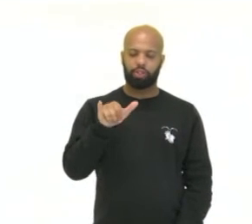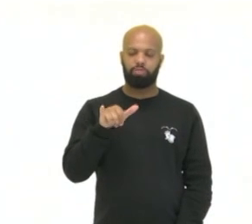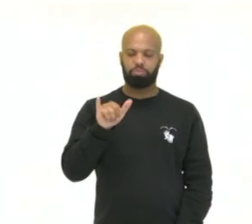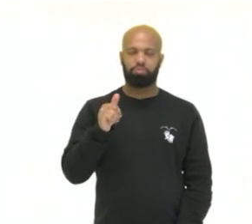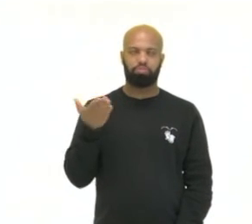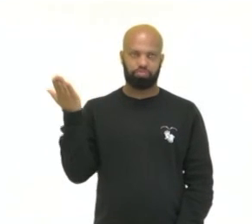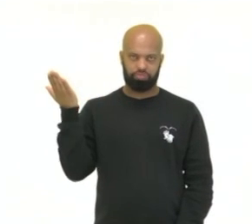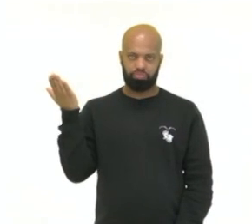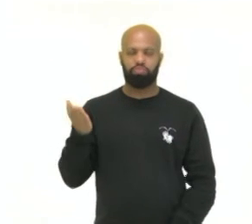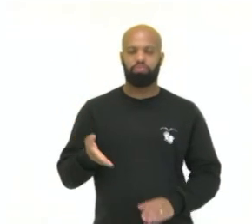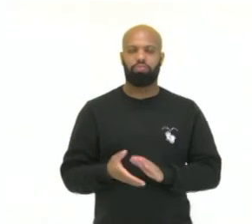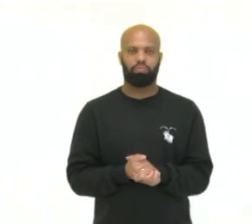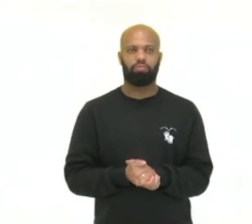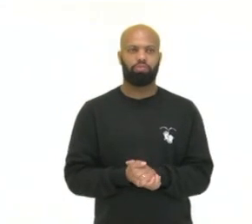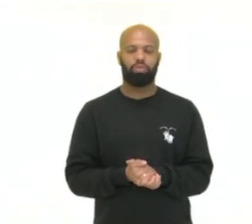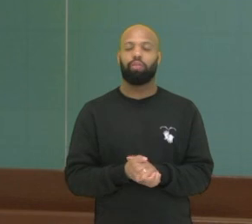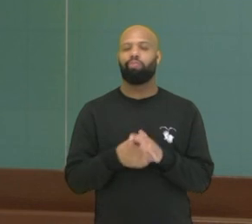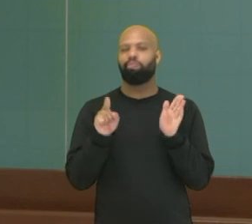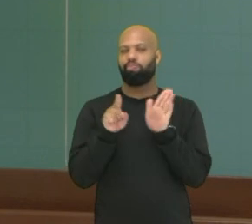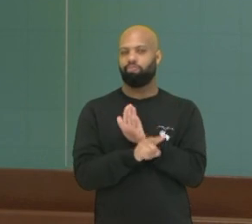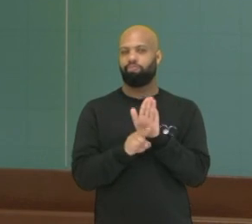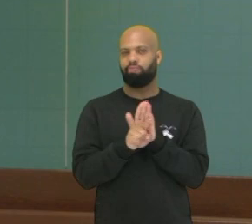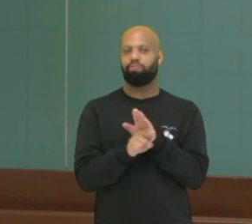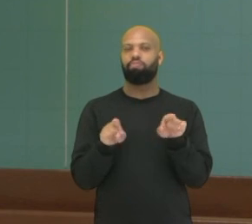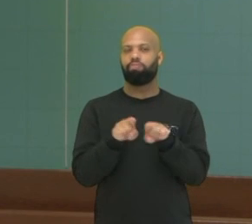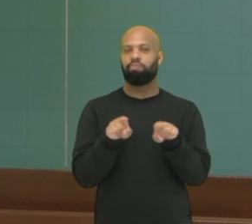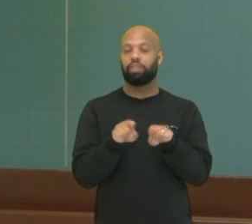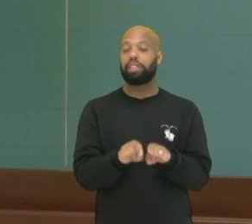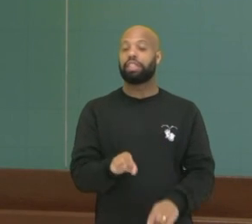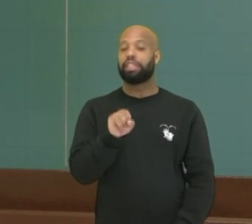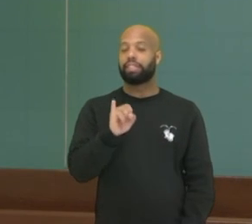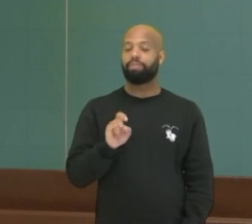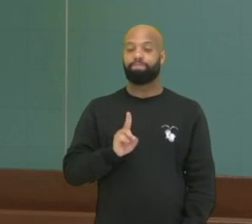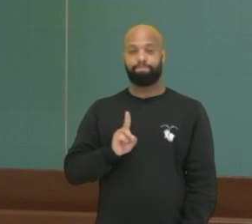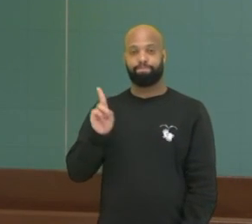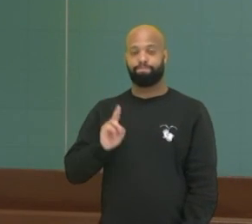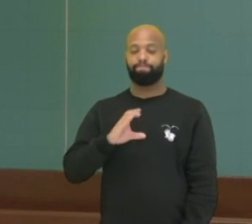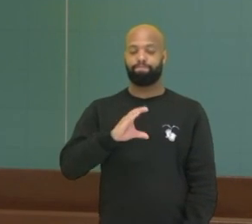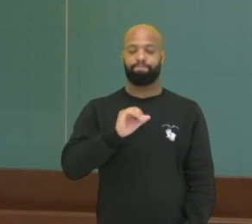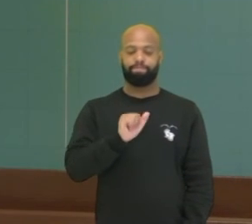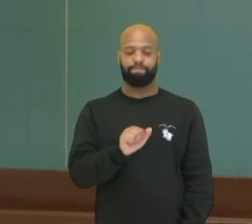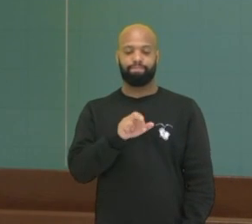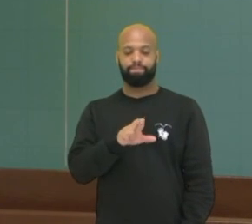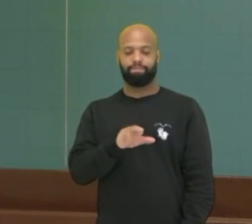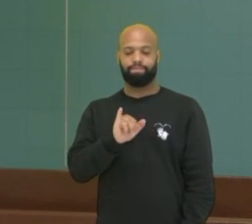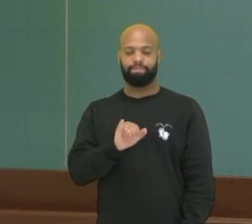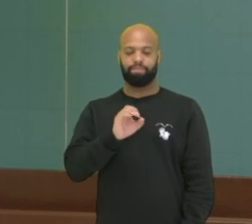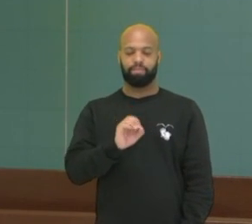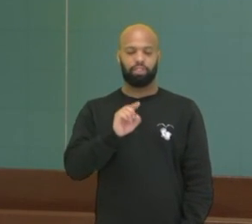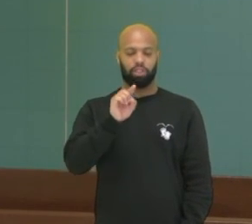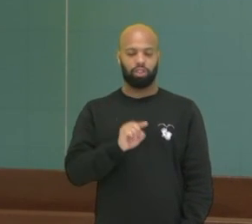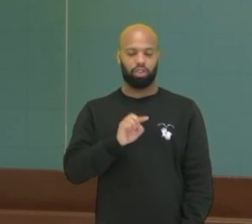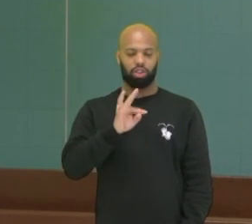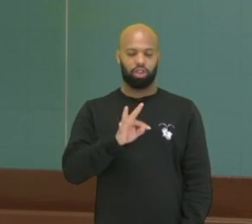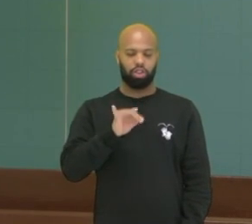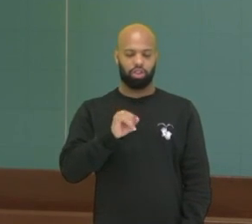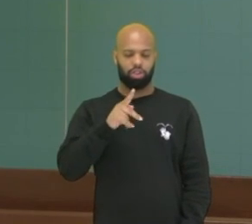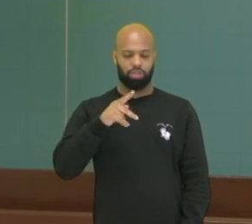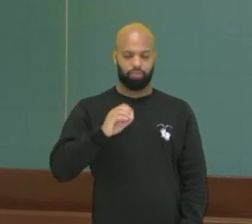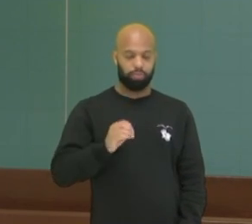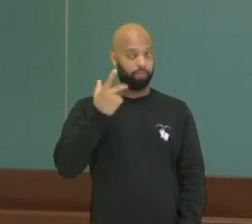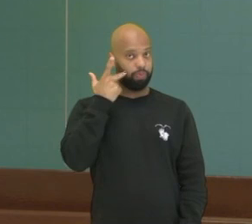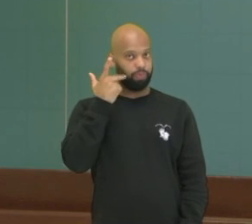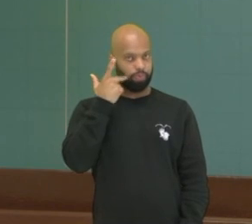Y, certo? Ele pergunta aqui se esse é um cariótipo normal. E fica aí a dica da